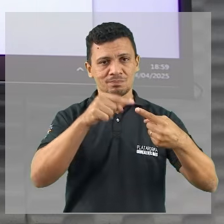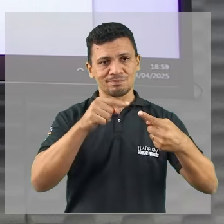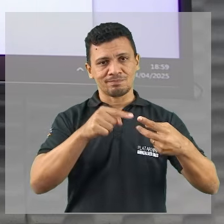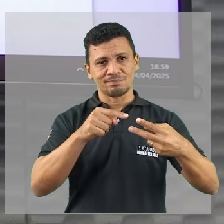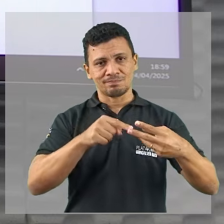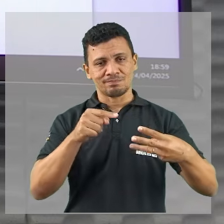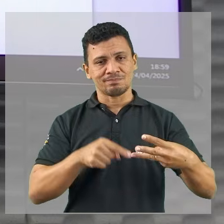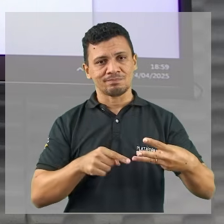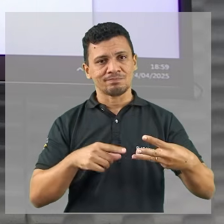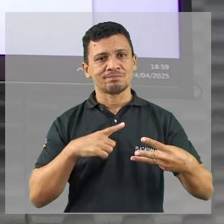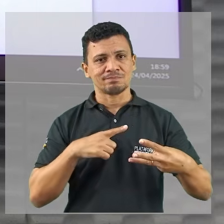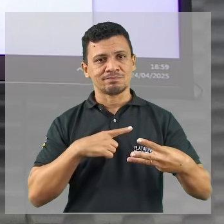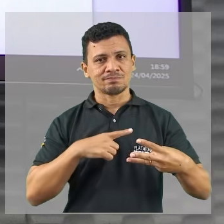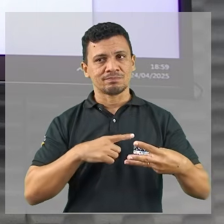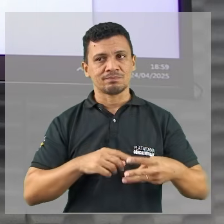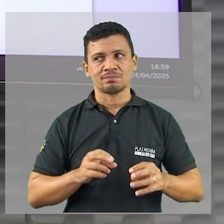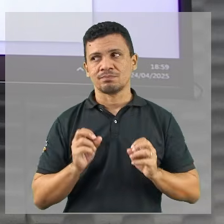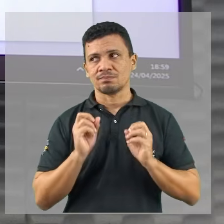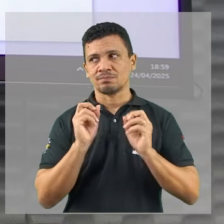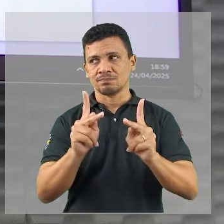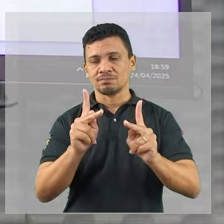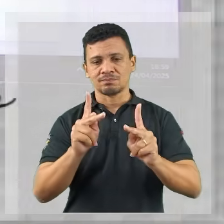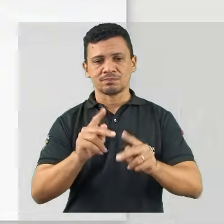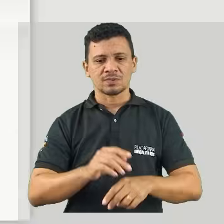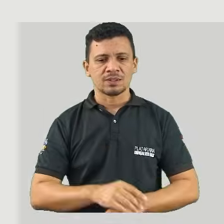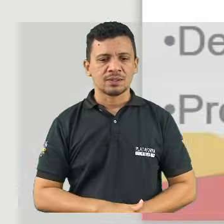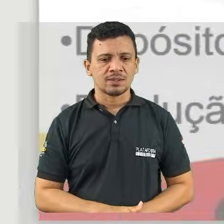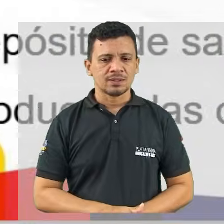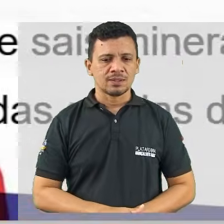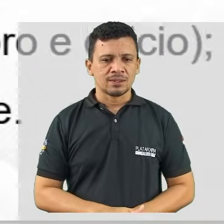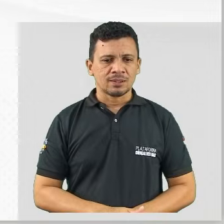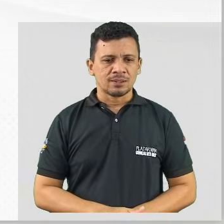e a diartrose. Tá bom?